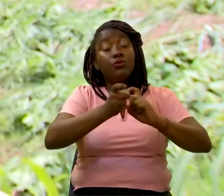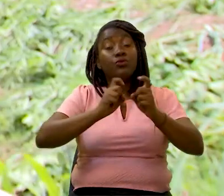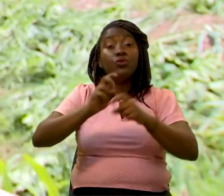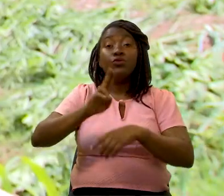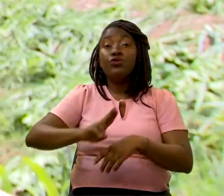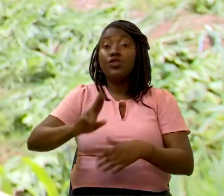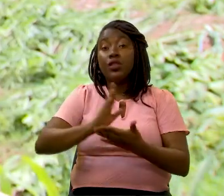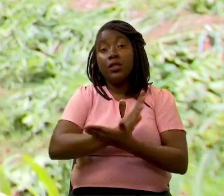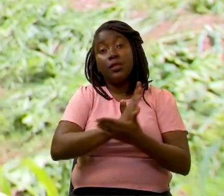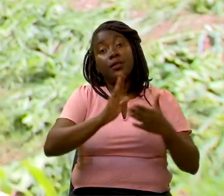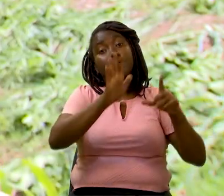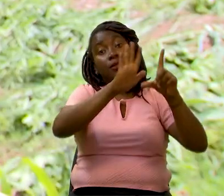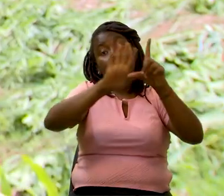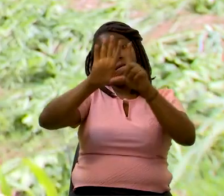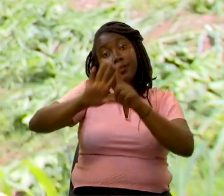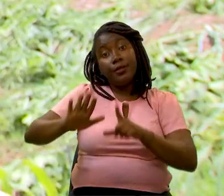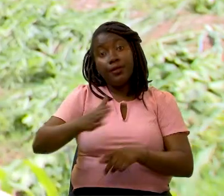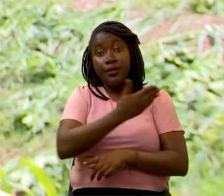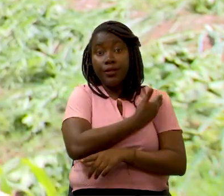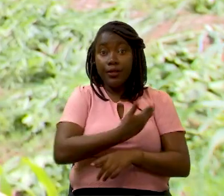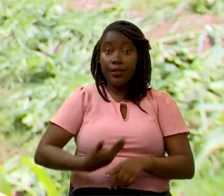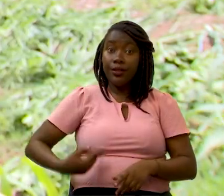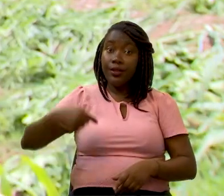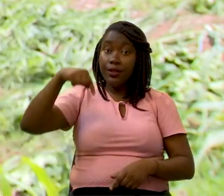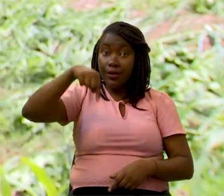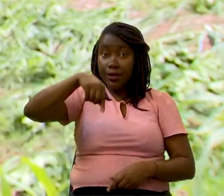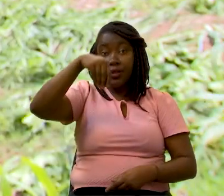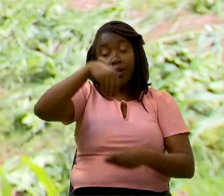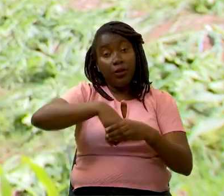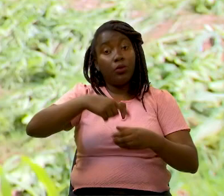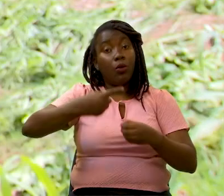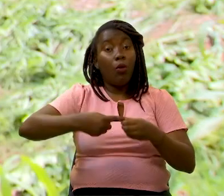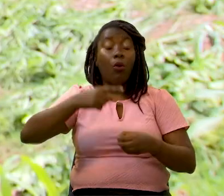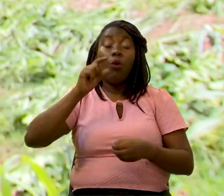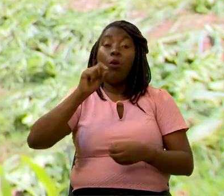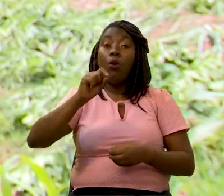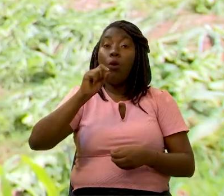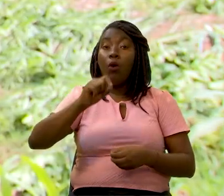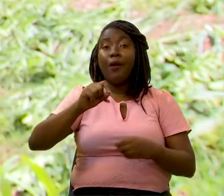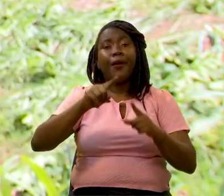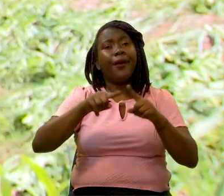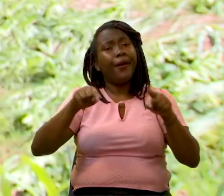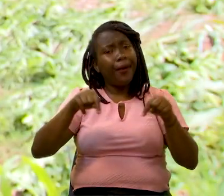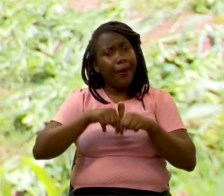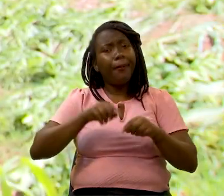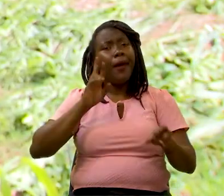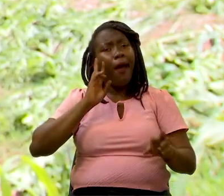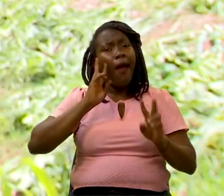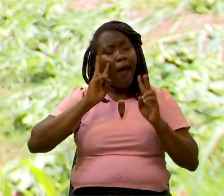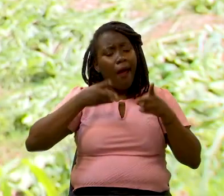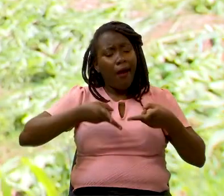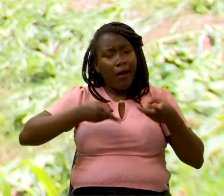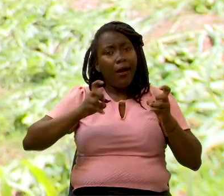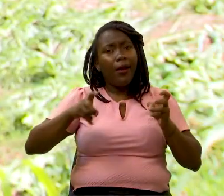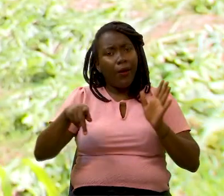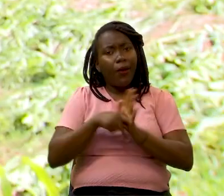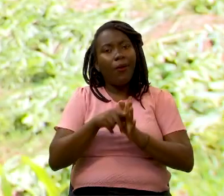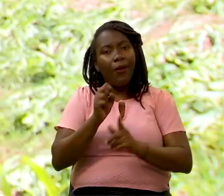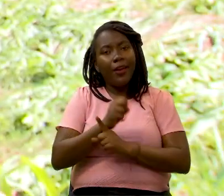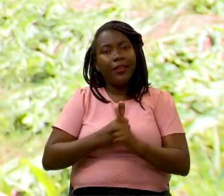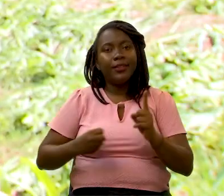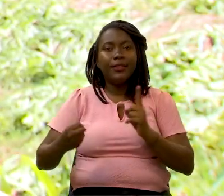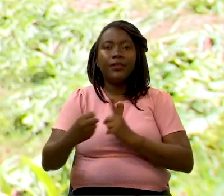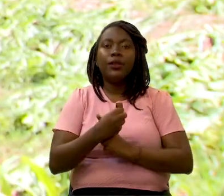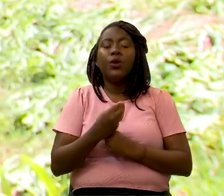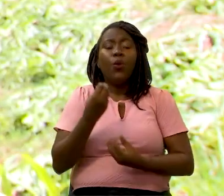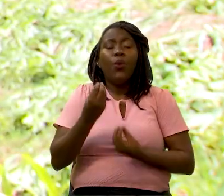de diálogo utilizando de alguns espaços que são públicos aqui dentro do bairro, que são espaços reconhecidos pela comunidade, para